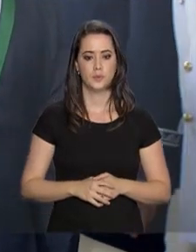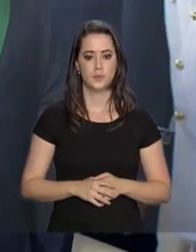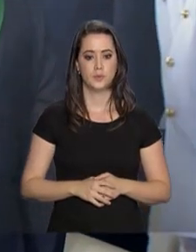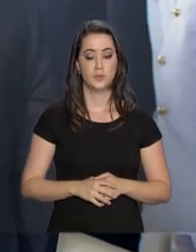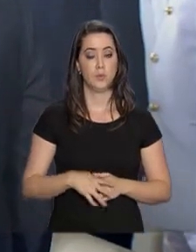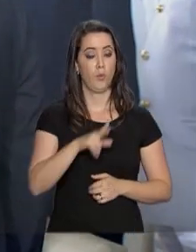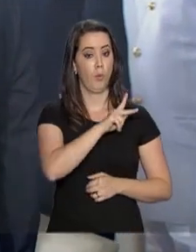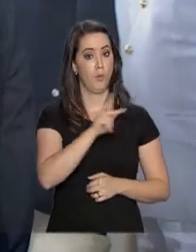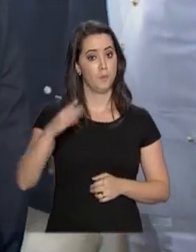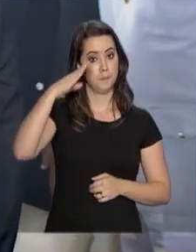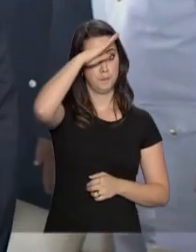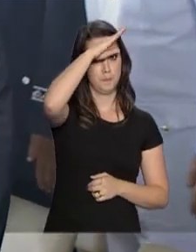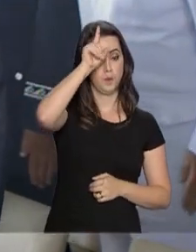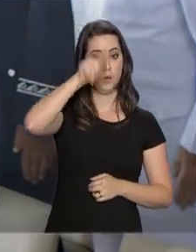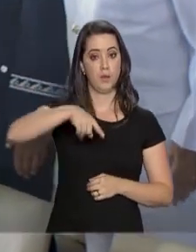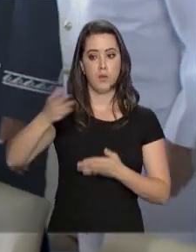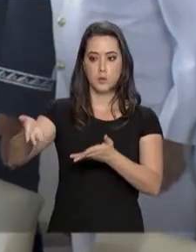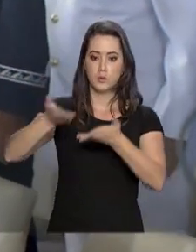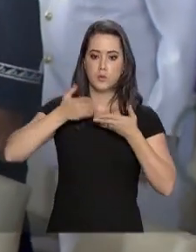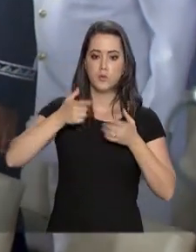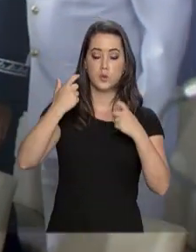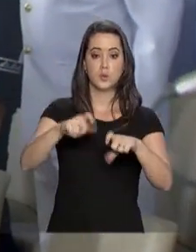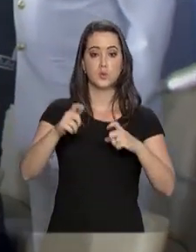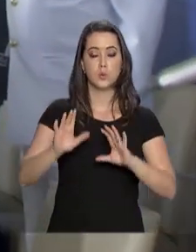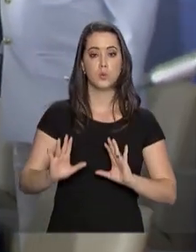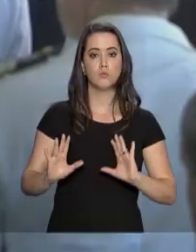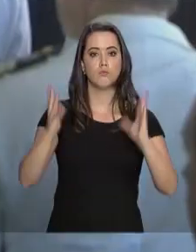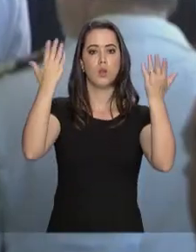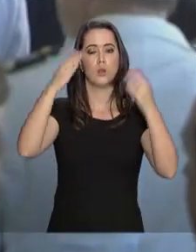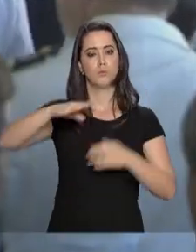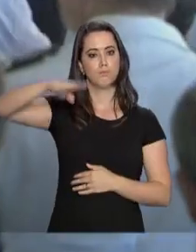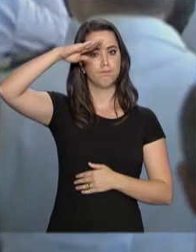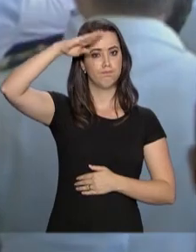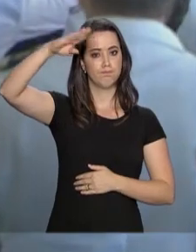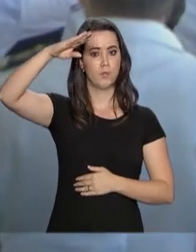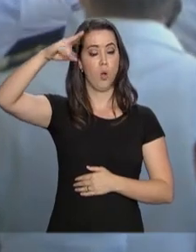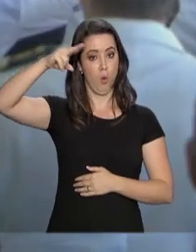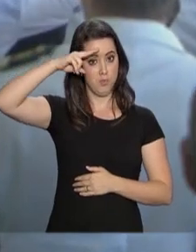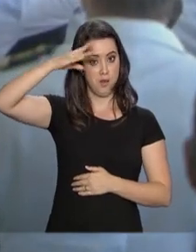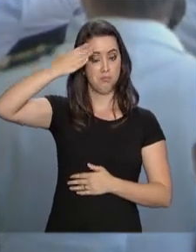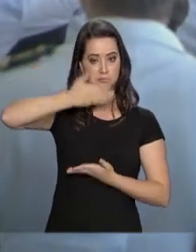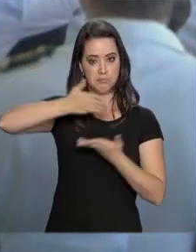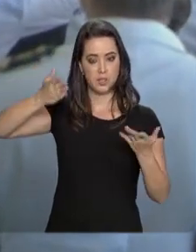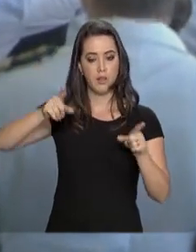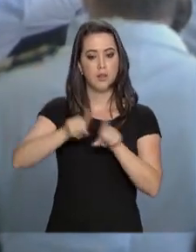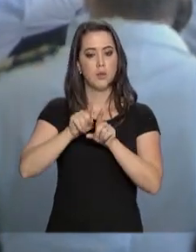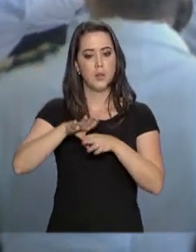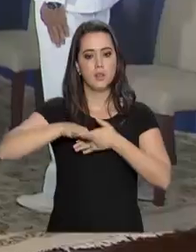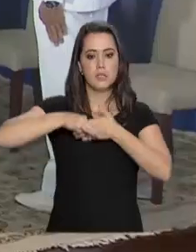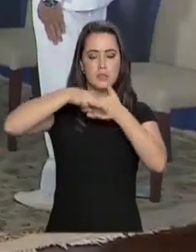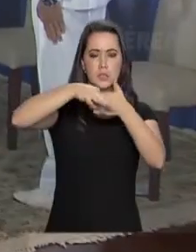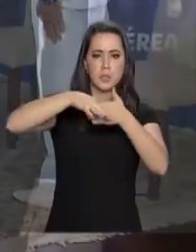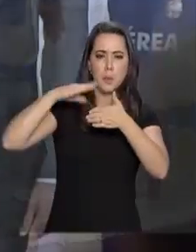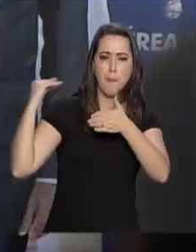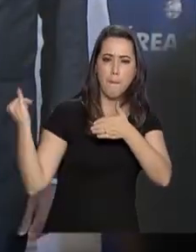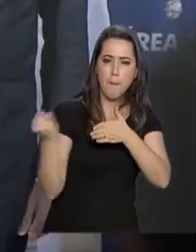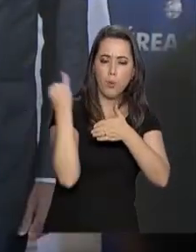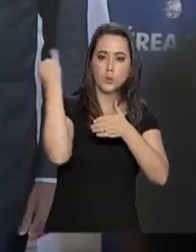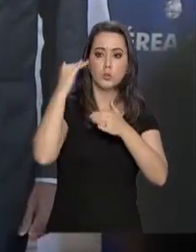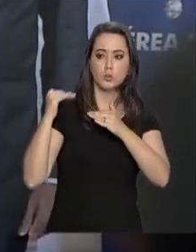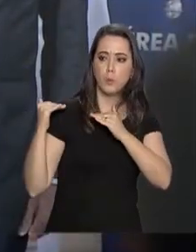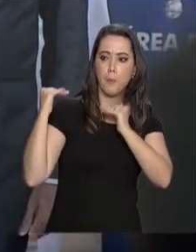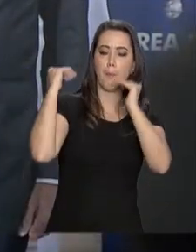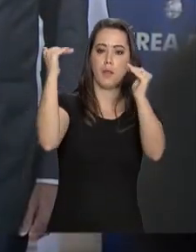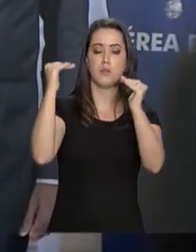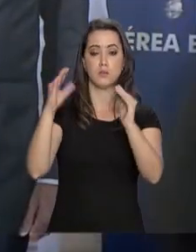O presidente Jair Bolsonaro foi recebido na cerimônia com honras militares. Ele agora é também comandante-chefe das Forças